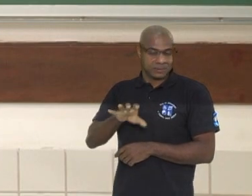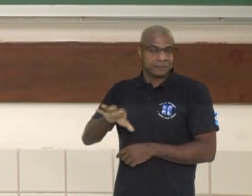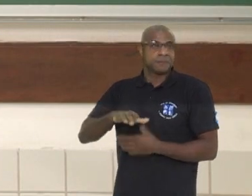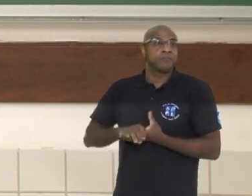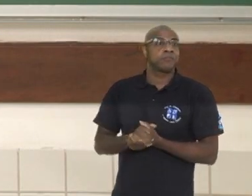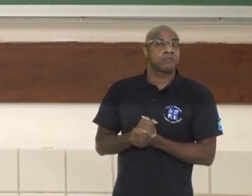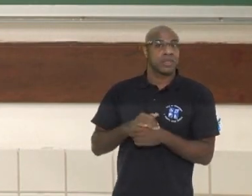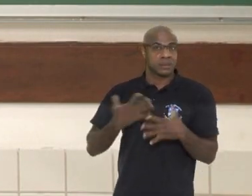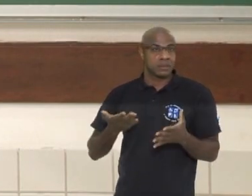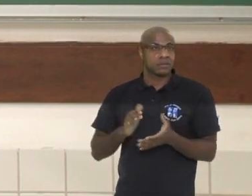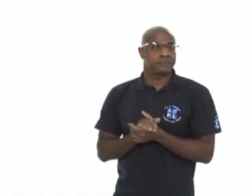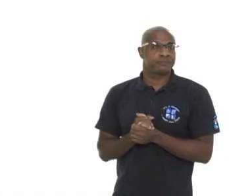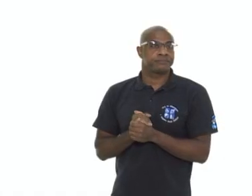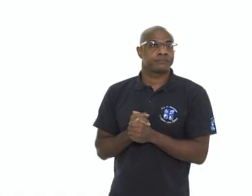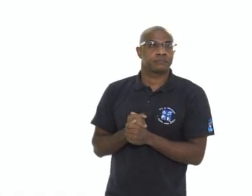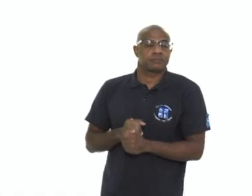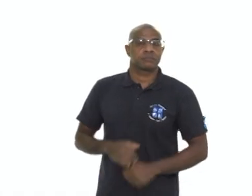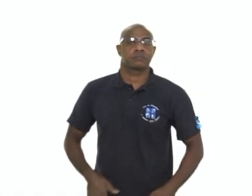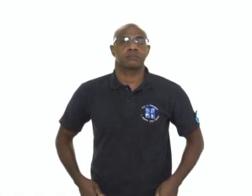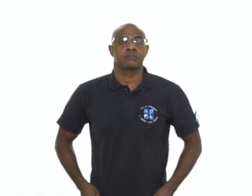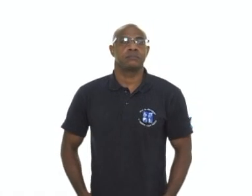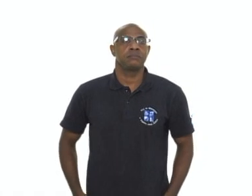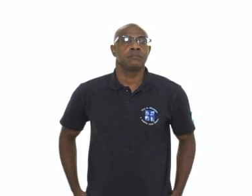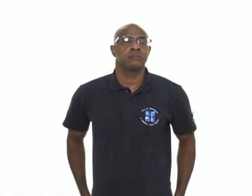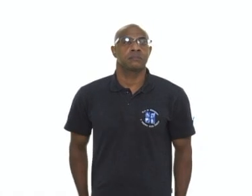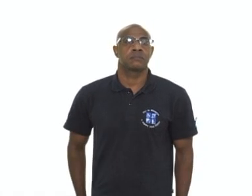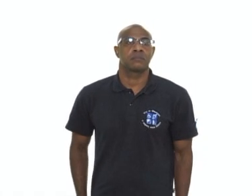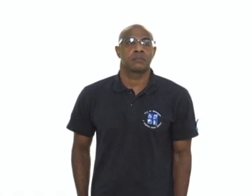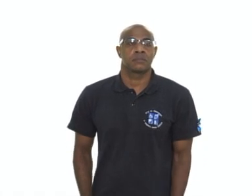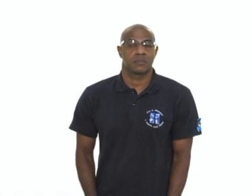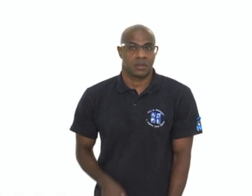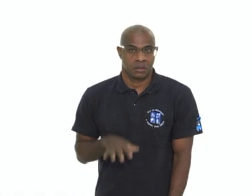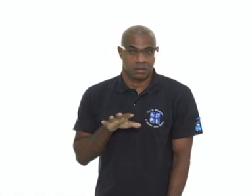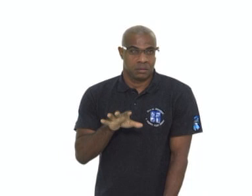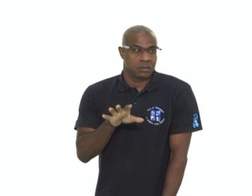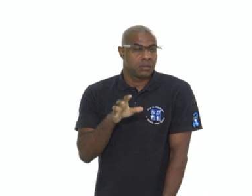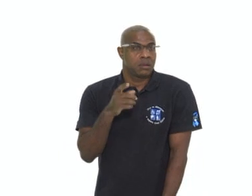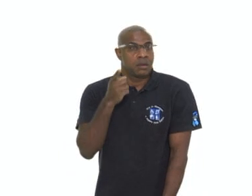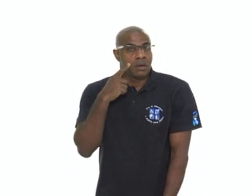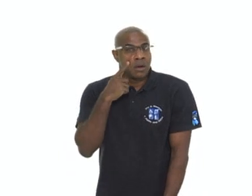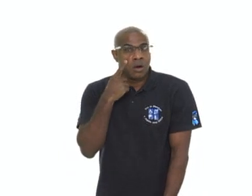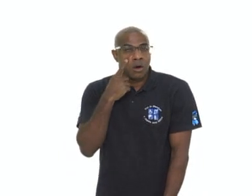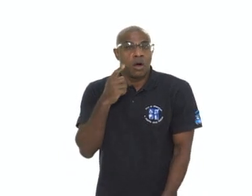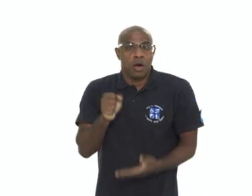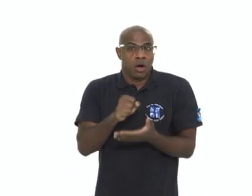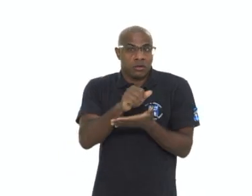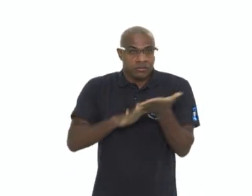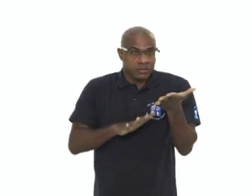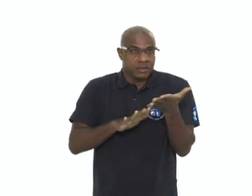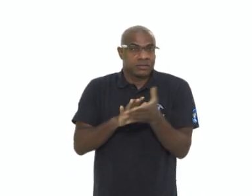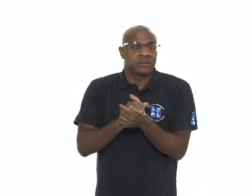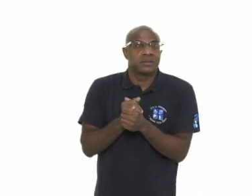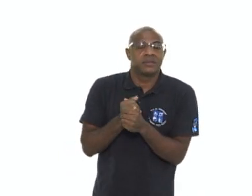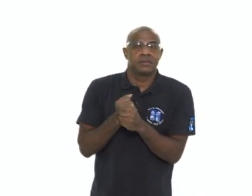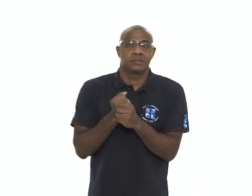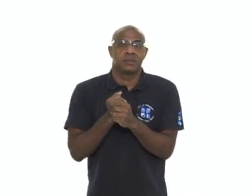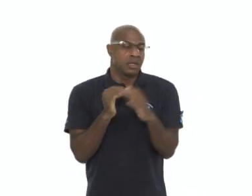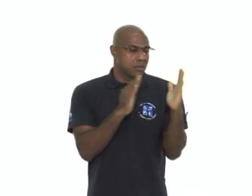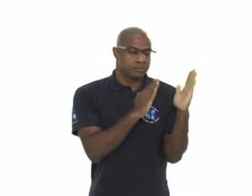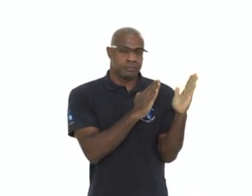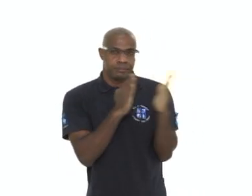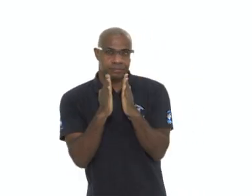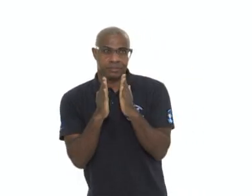Considerando tudo isso, vamos para a atividade, tá? Então, vamos considerando a Conjuração Mineira e o que vimos até agora na